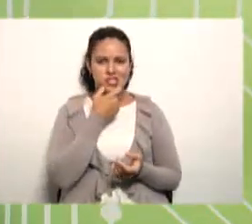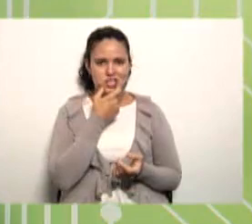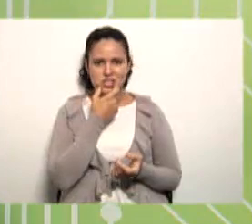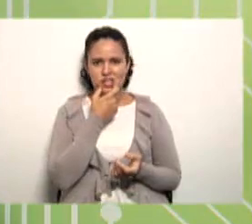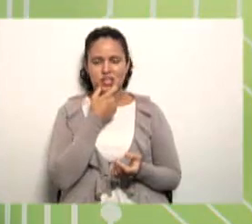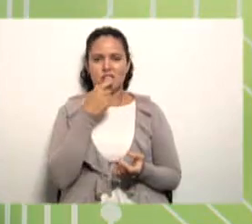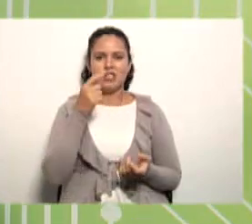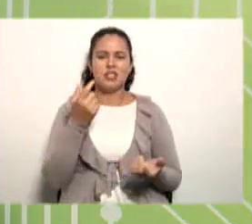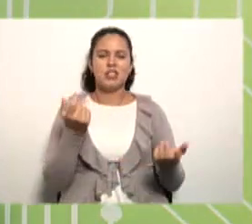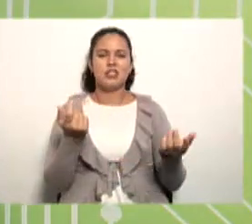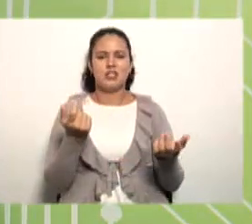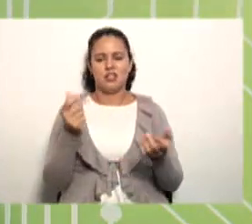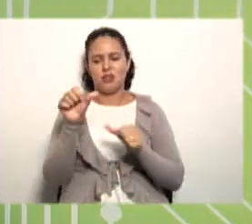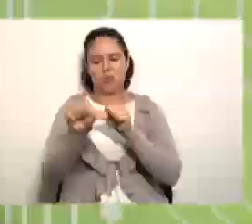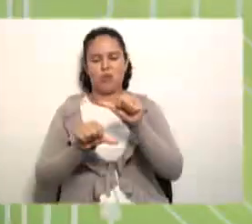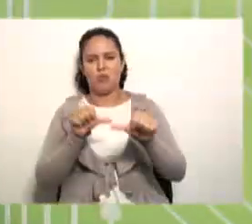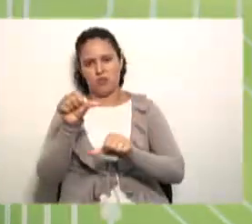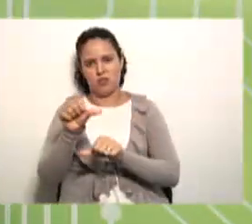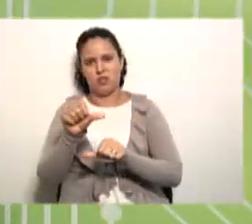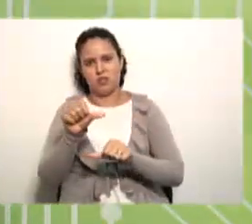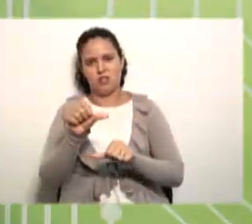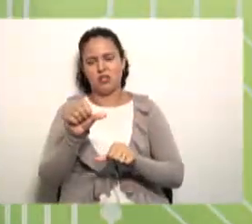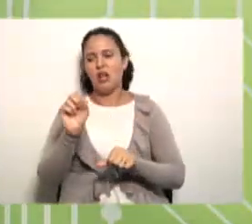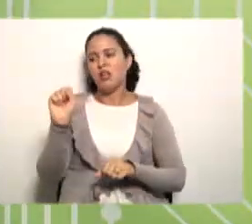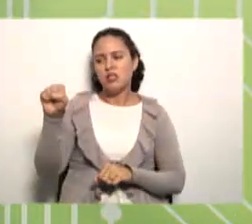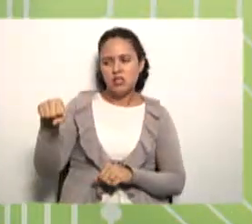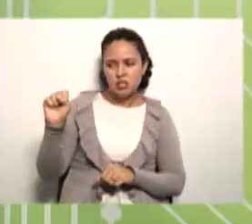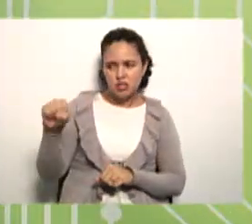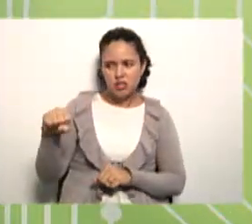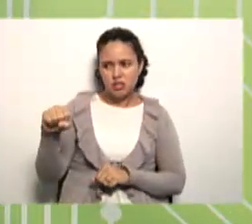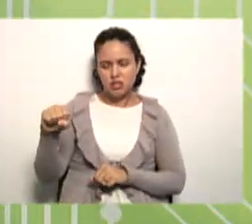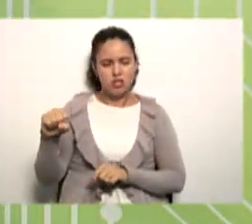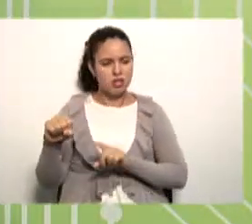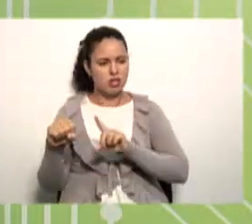para uma coisa, mas também é dizer não para uma série de coisas.